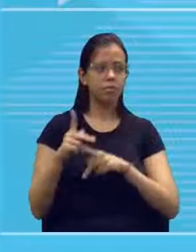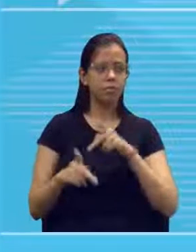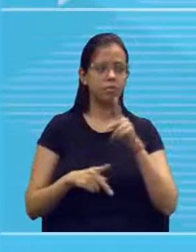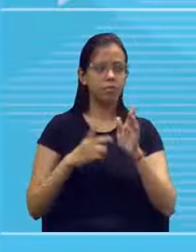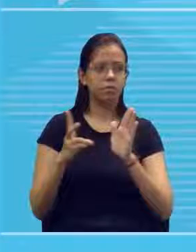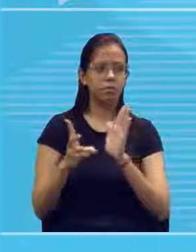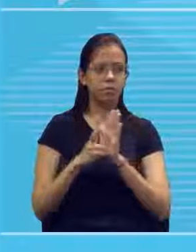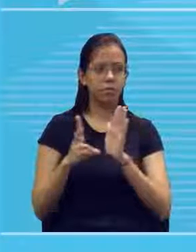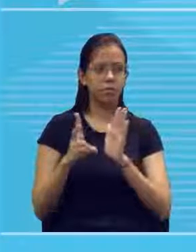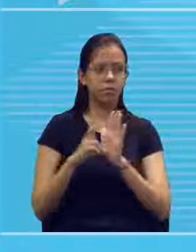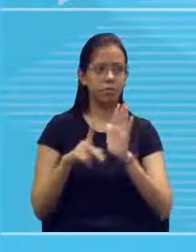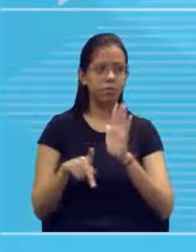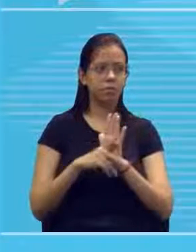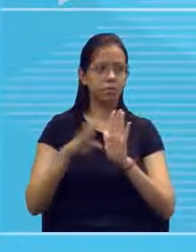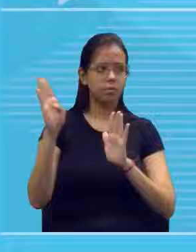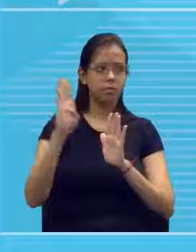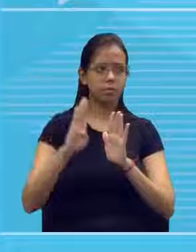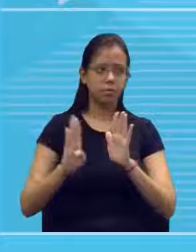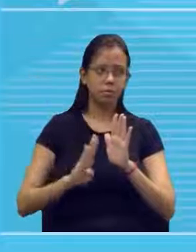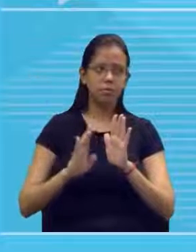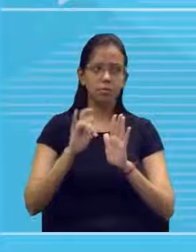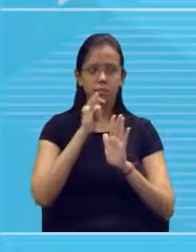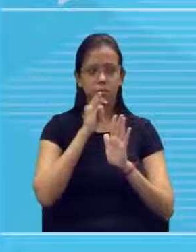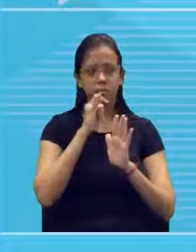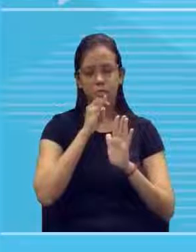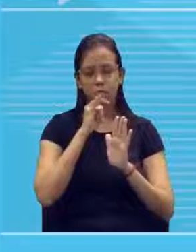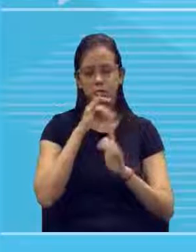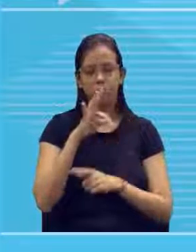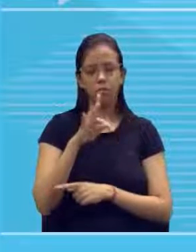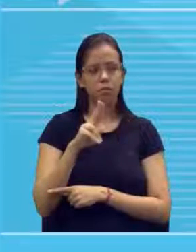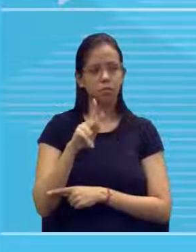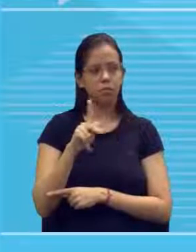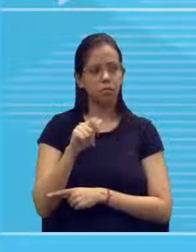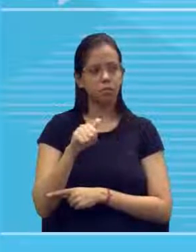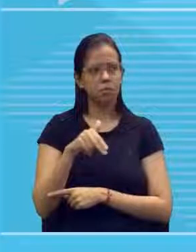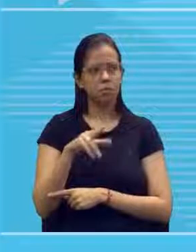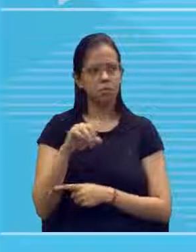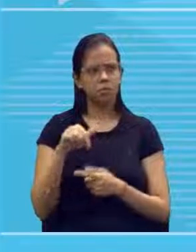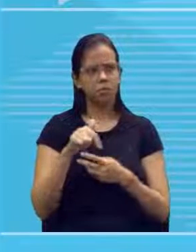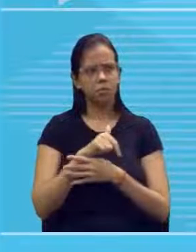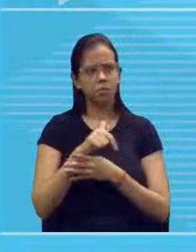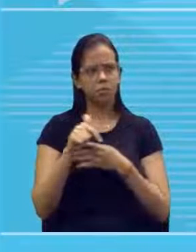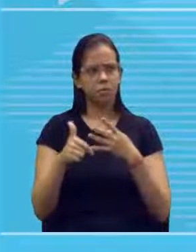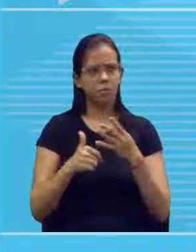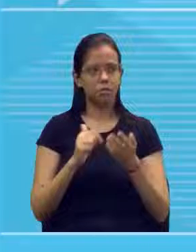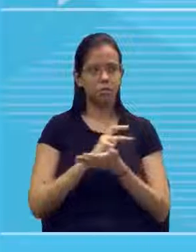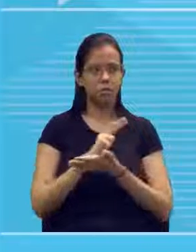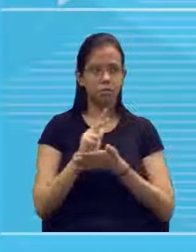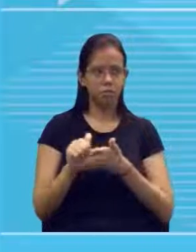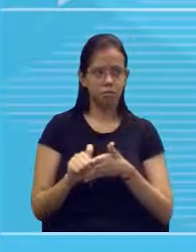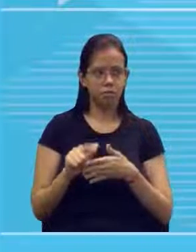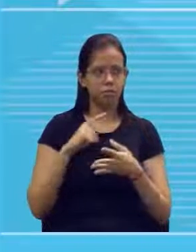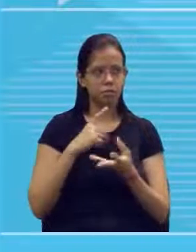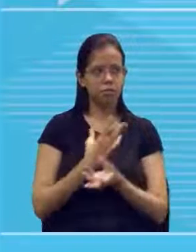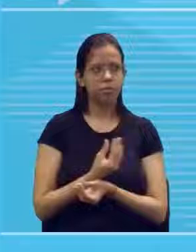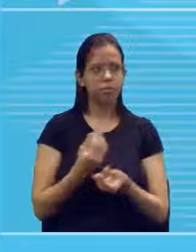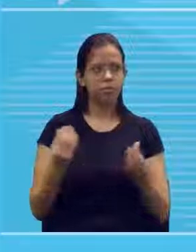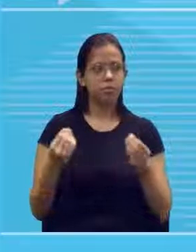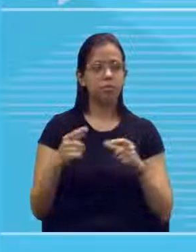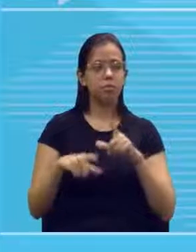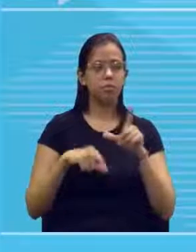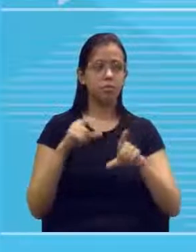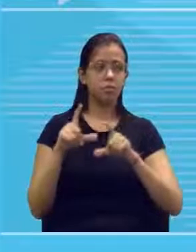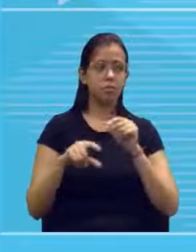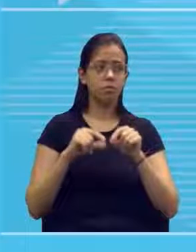povo originário do Brasil Tucano krenak munduruku Guarani São muitos